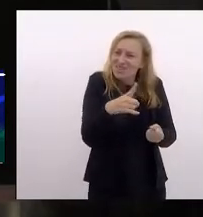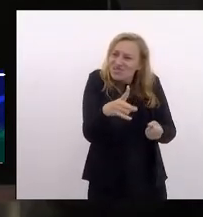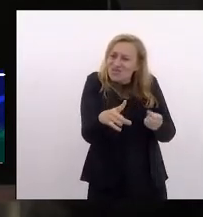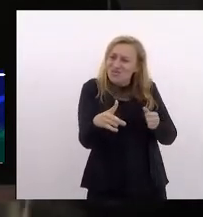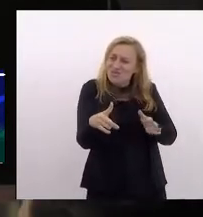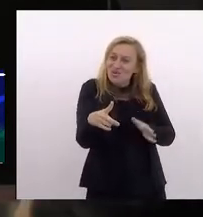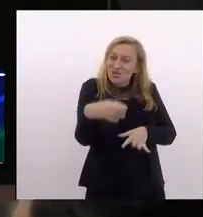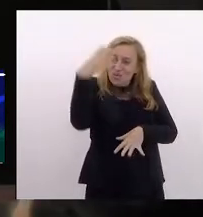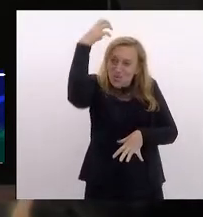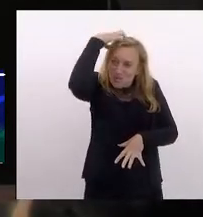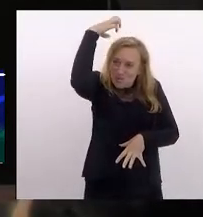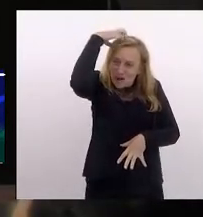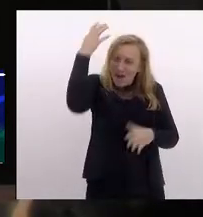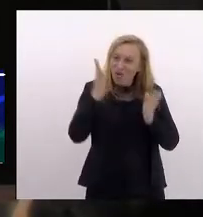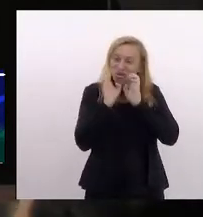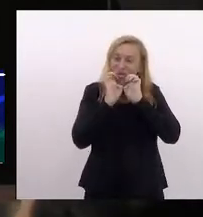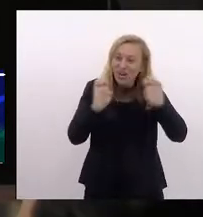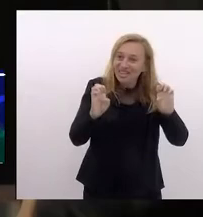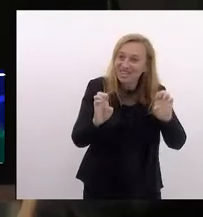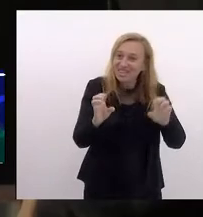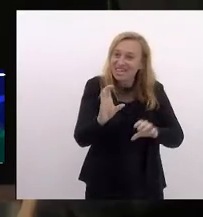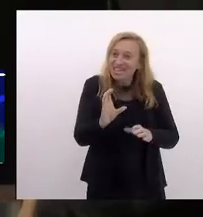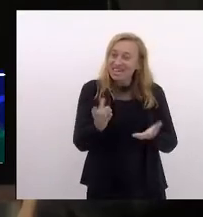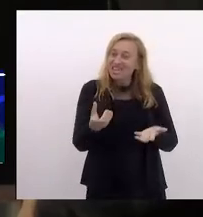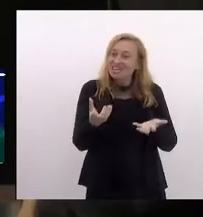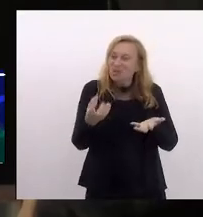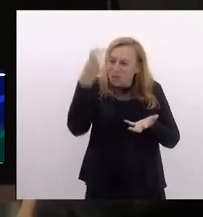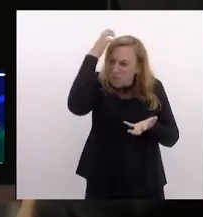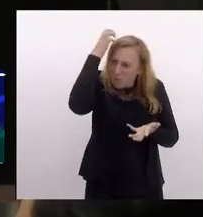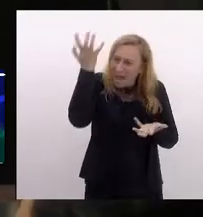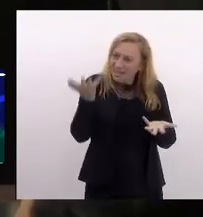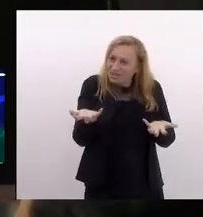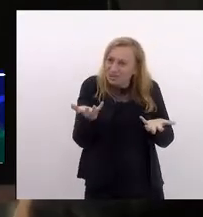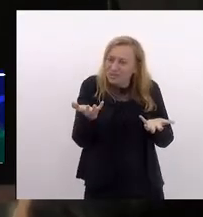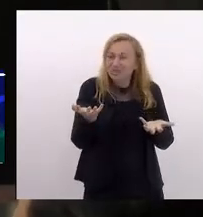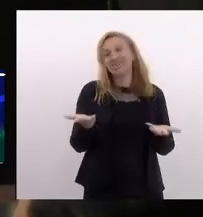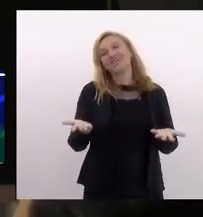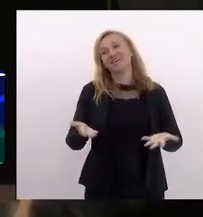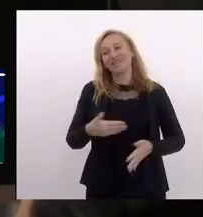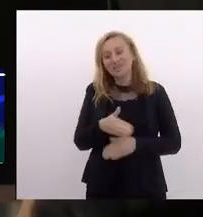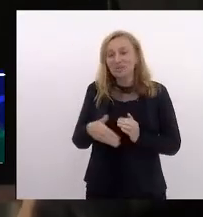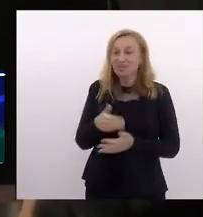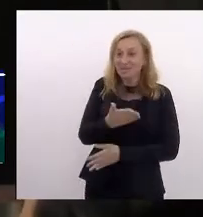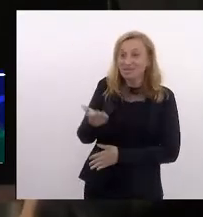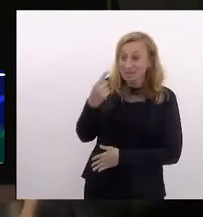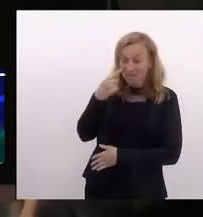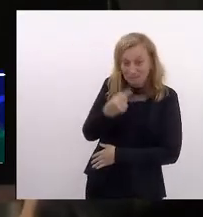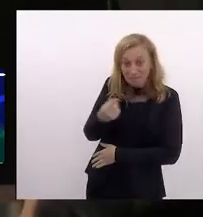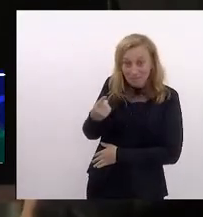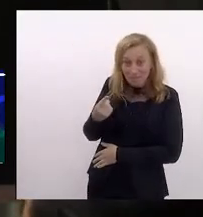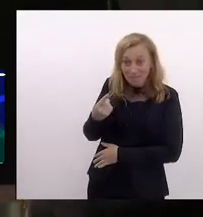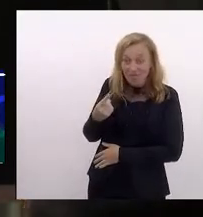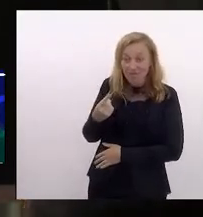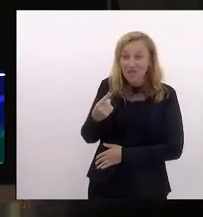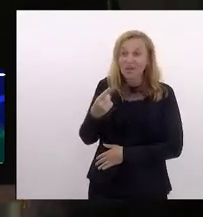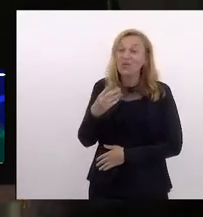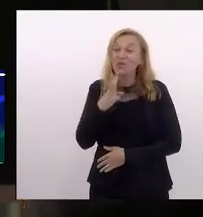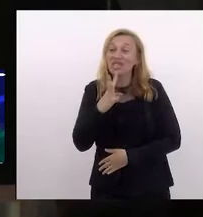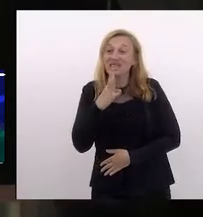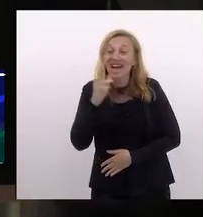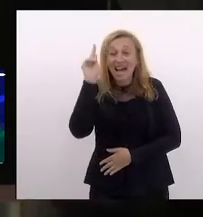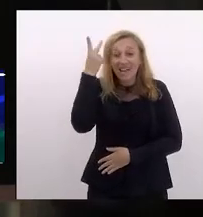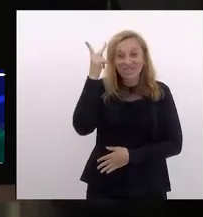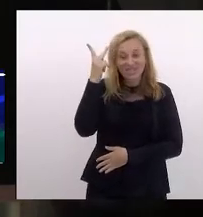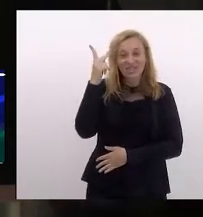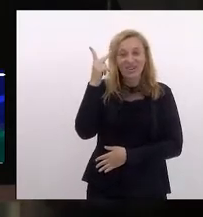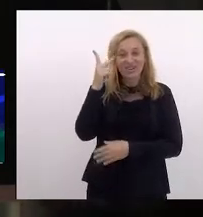isso o Cristão Evangelista será criminalizado por isso sem hora de Senhor e vocês precisam conhecer para quem não sabe